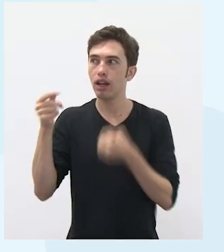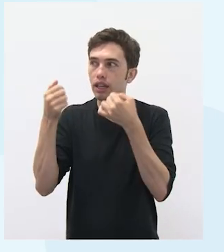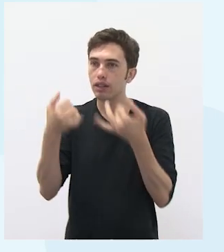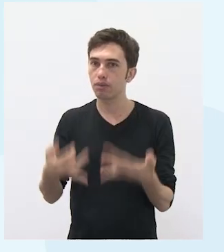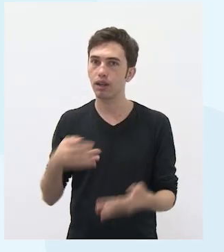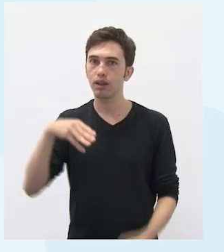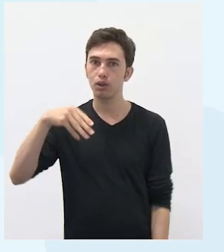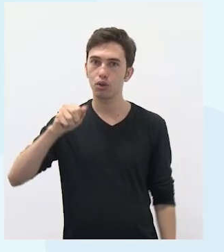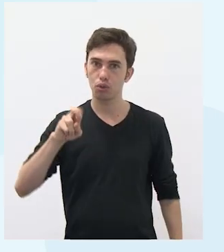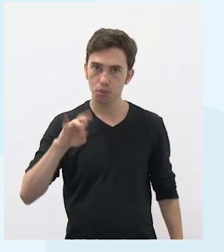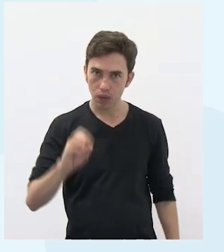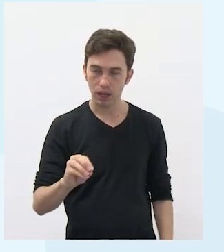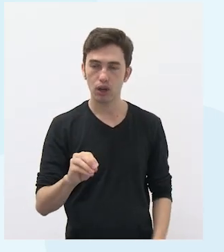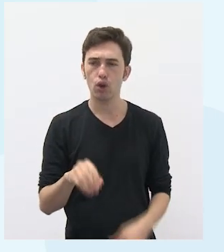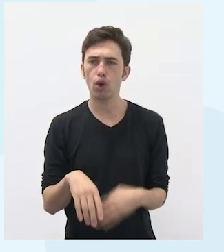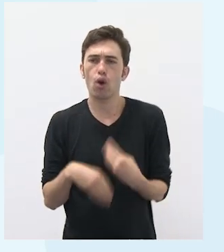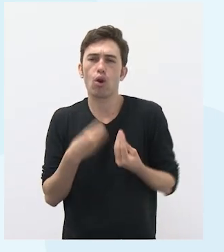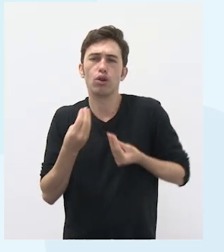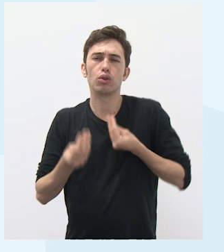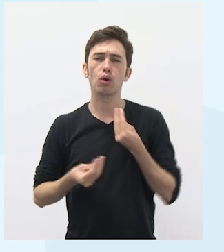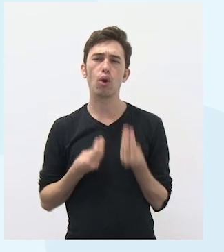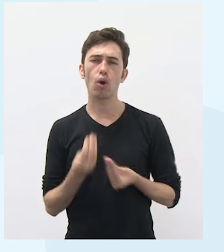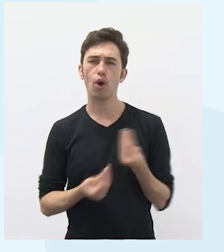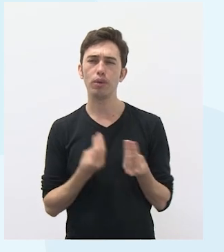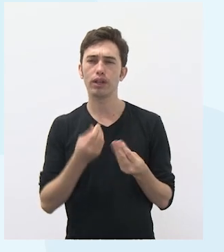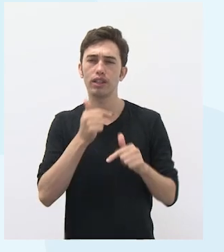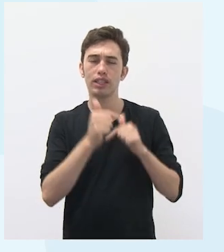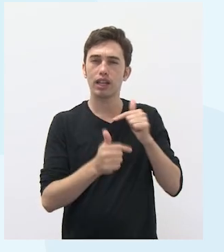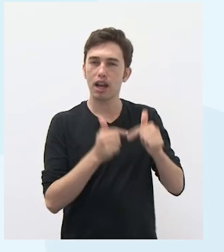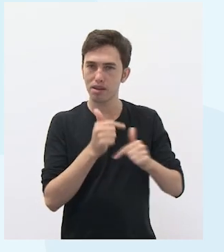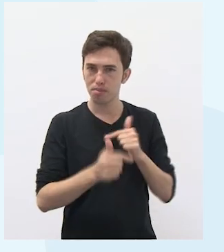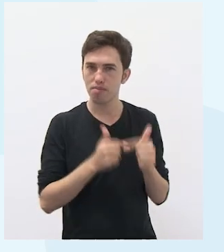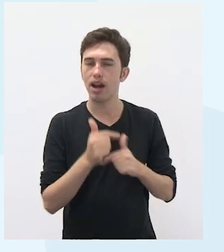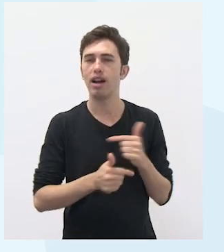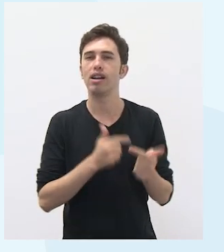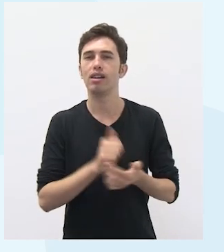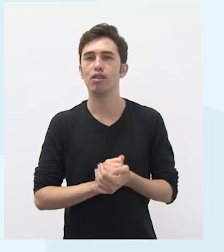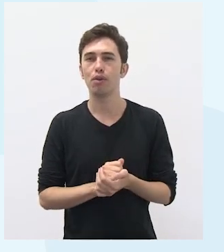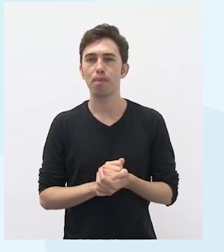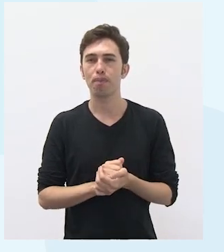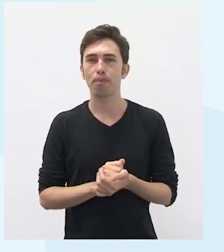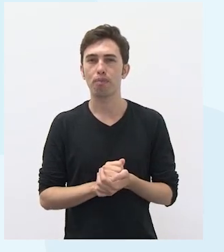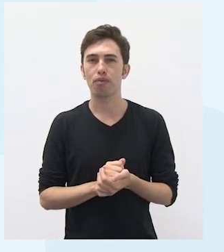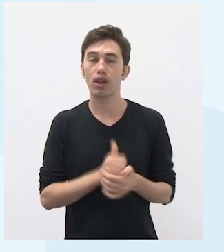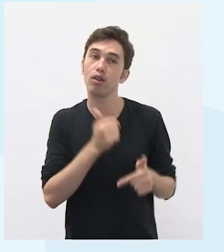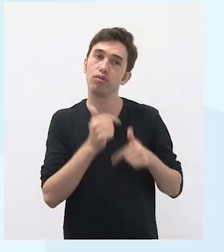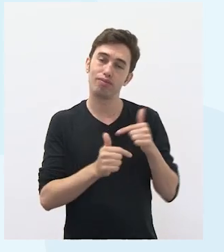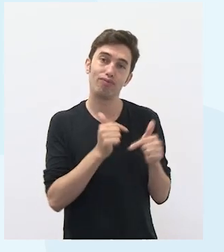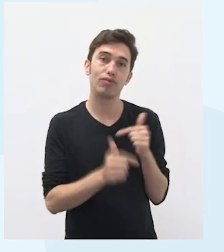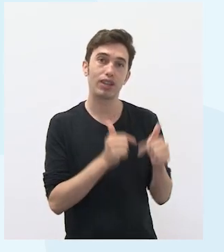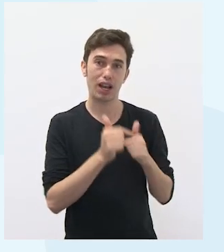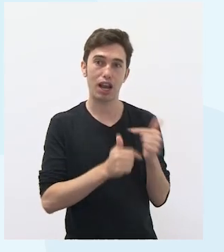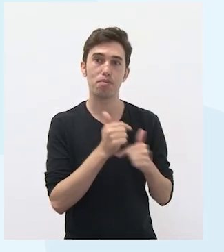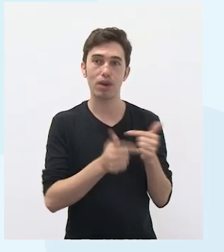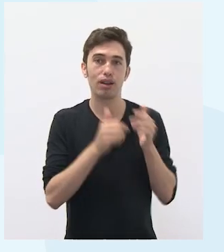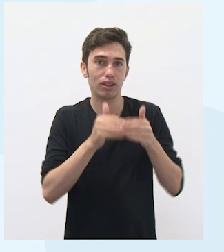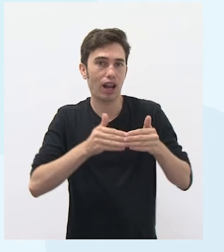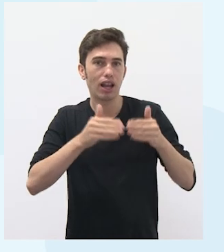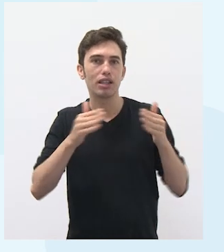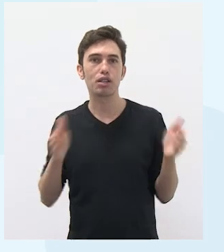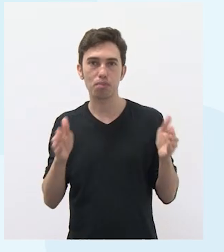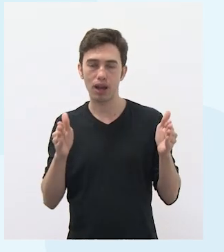de que maneira, então, esse trabalho todo, né, de um trabalho que dá espaço